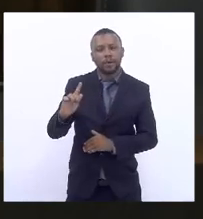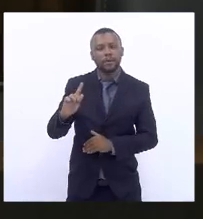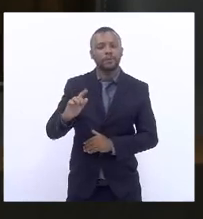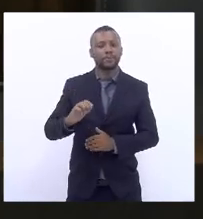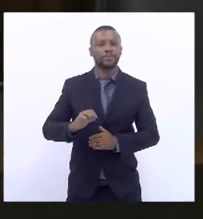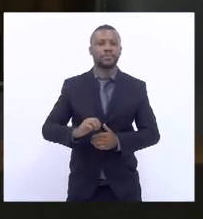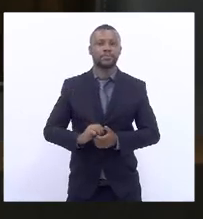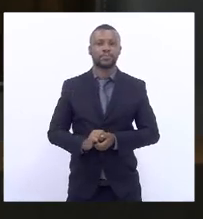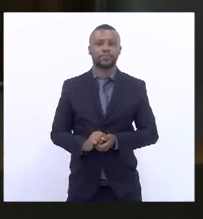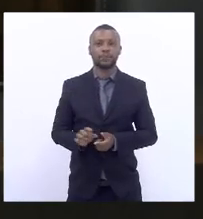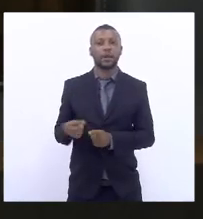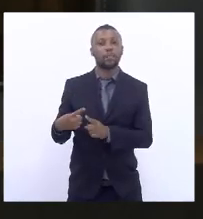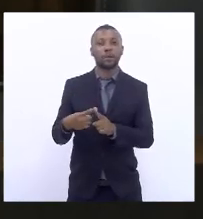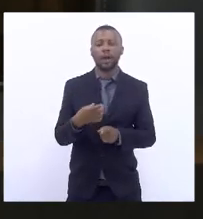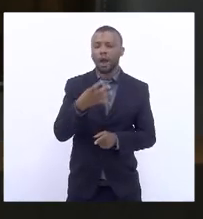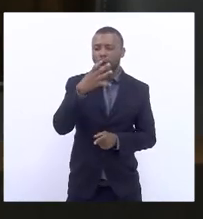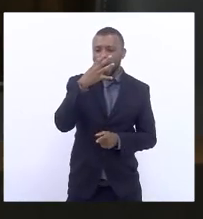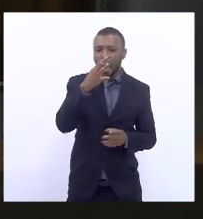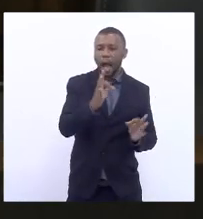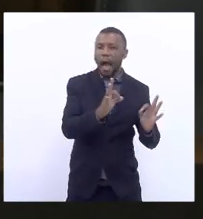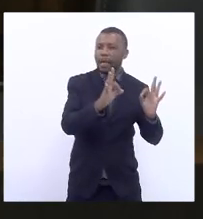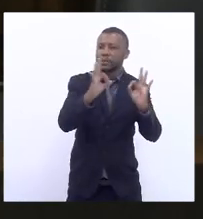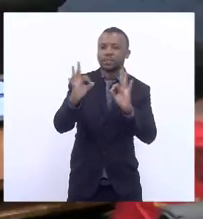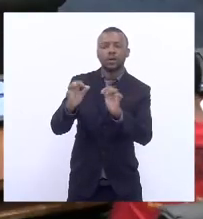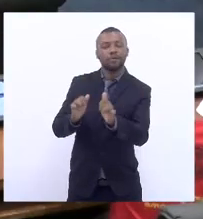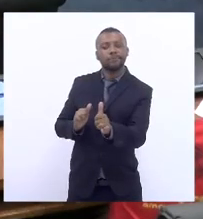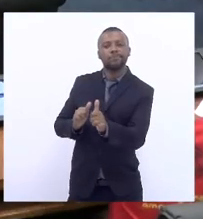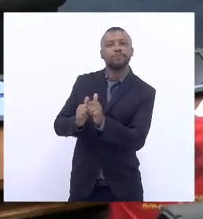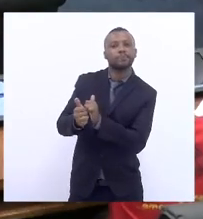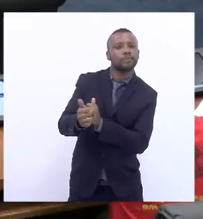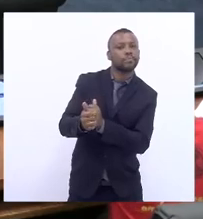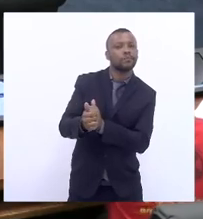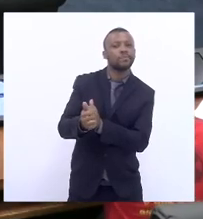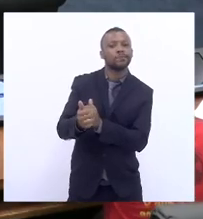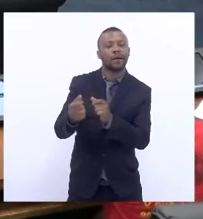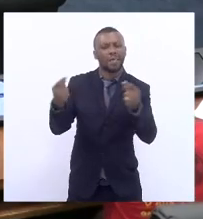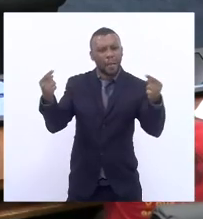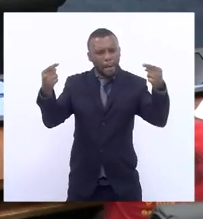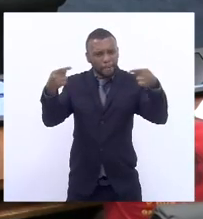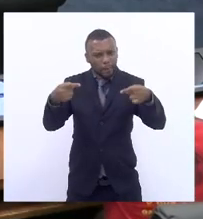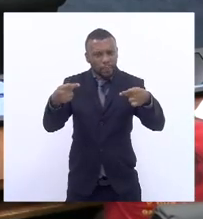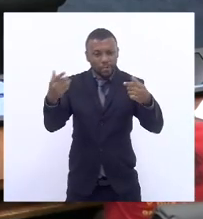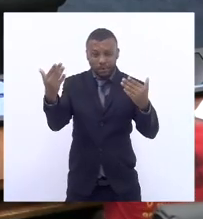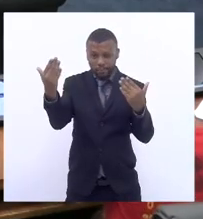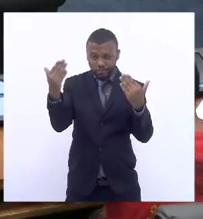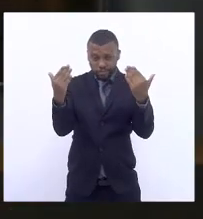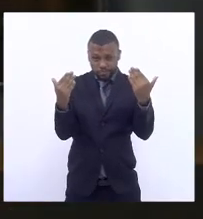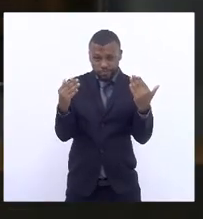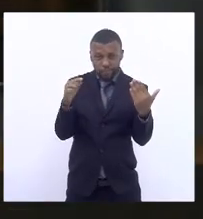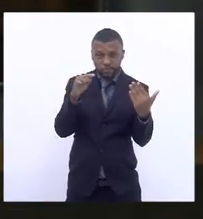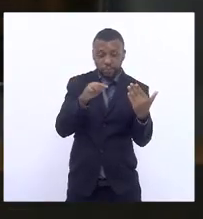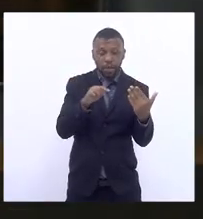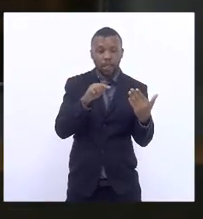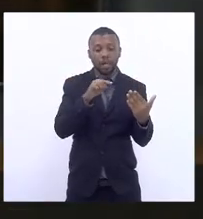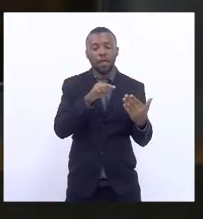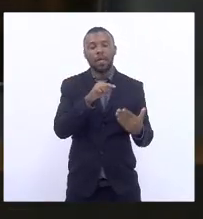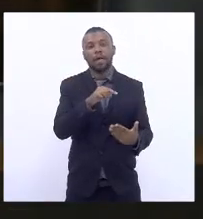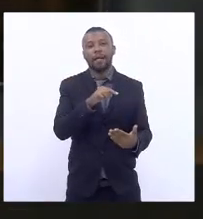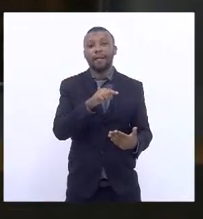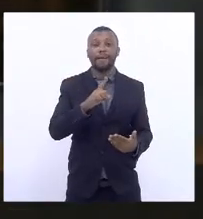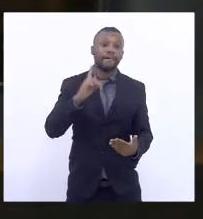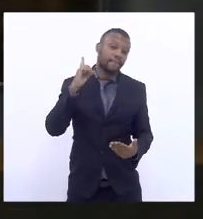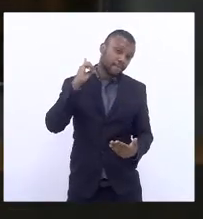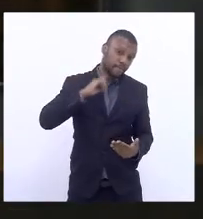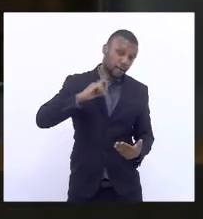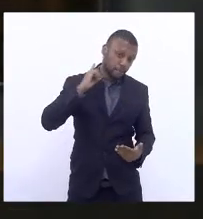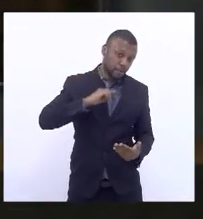porque eu assisti a partida de futebol, última, em casa, na televisão, Flamengo e Botafogo.